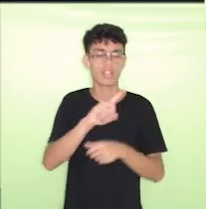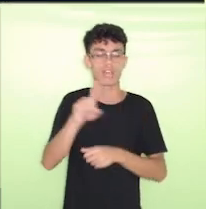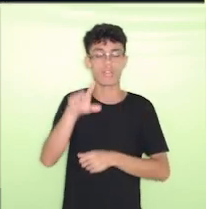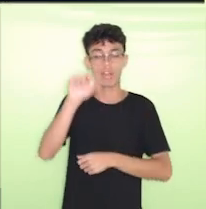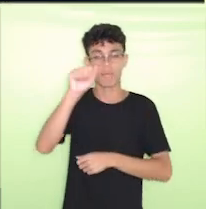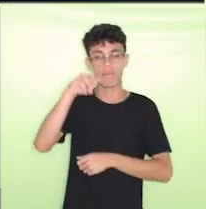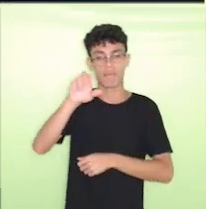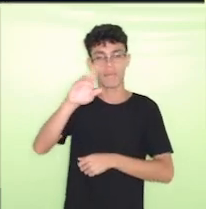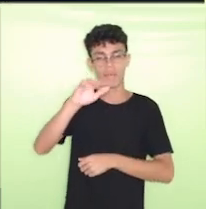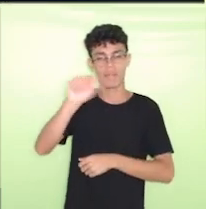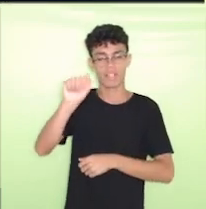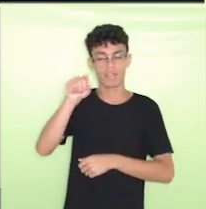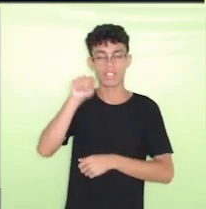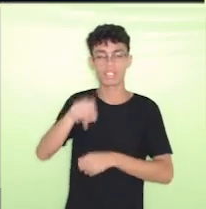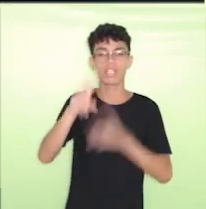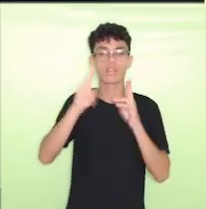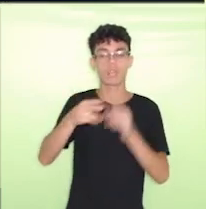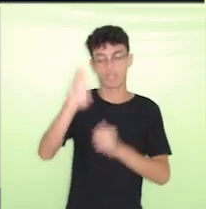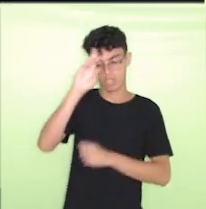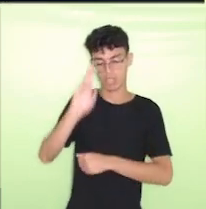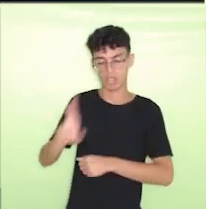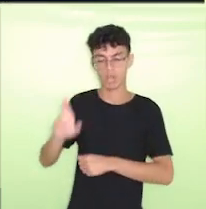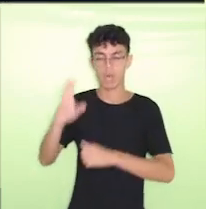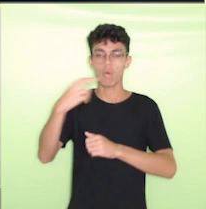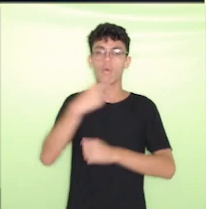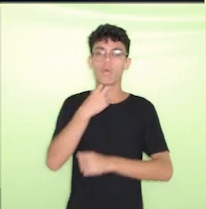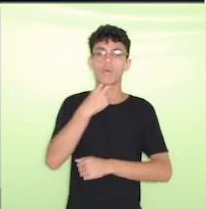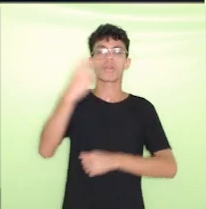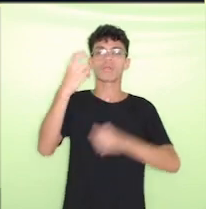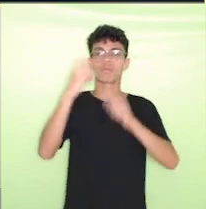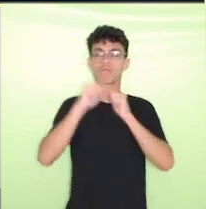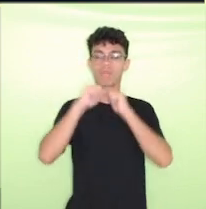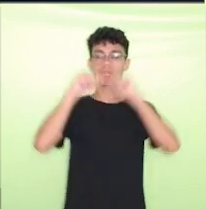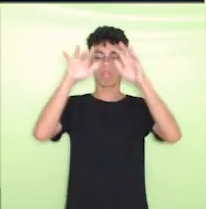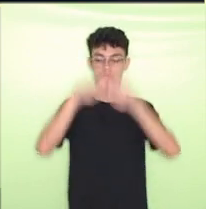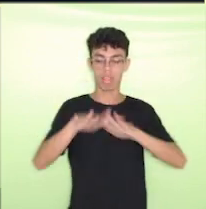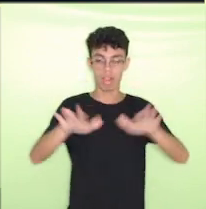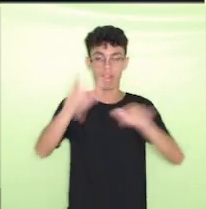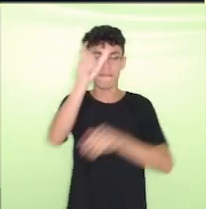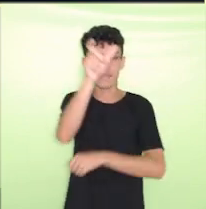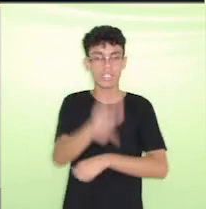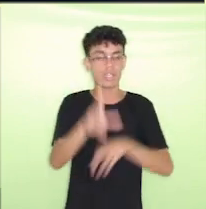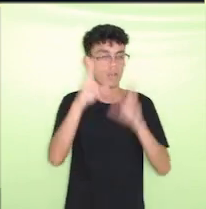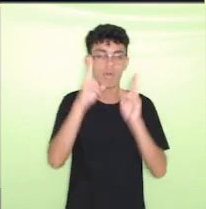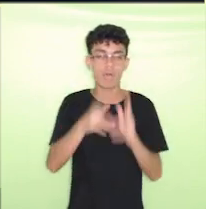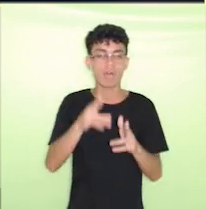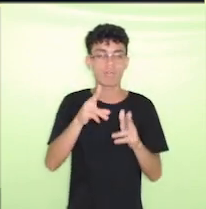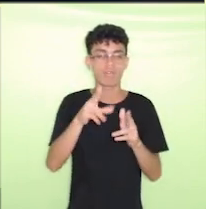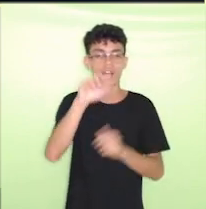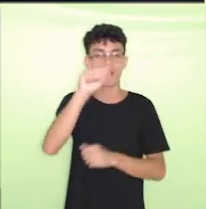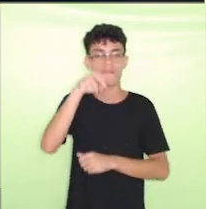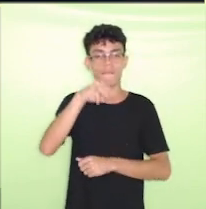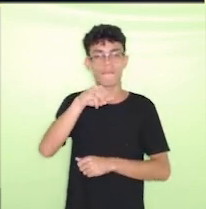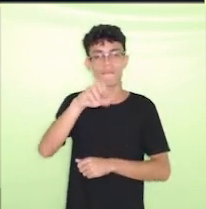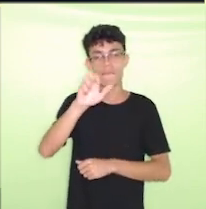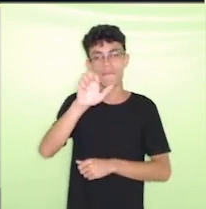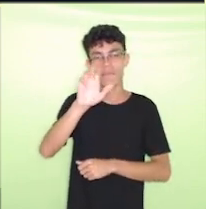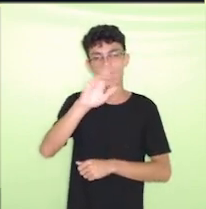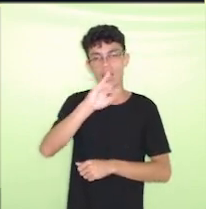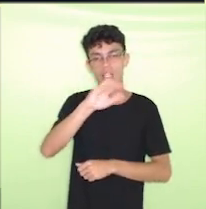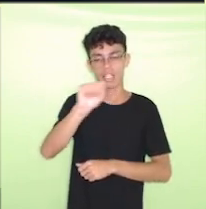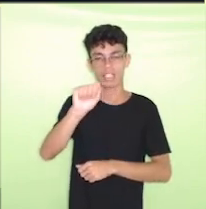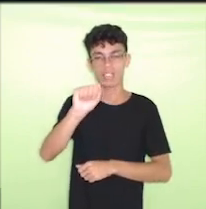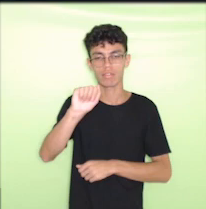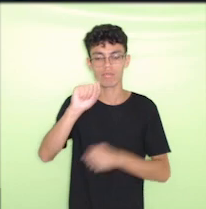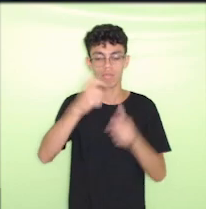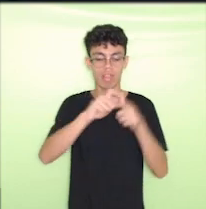como o Monsenhor disse, um grito que se abre. Essa é você, um grande grito.